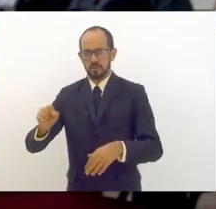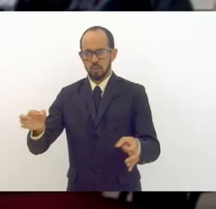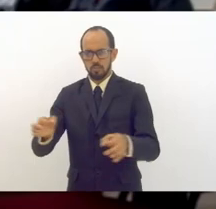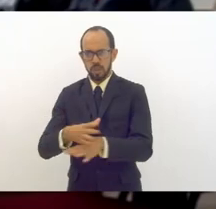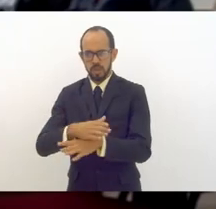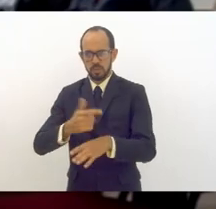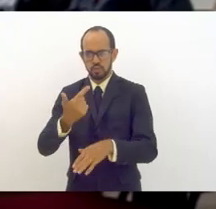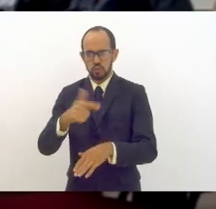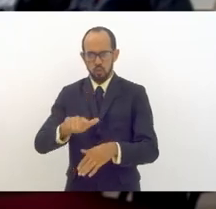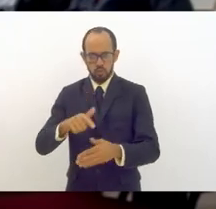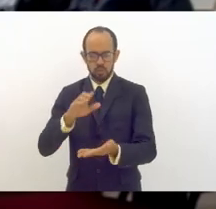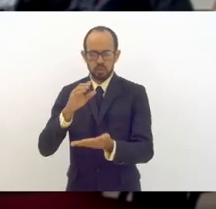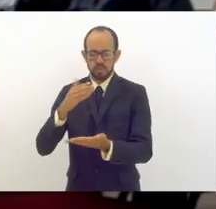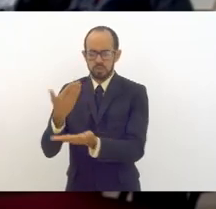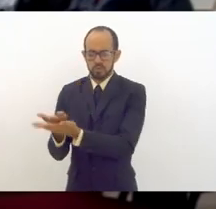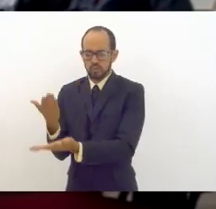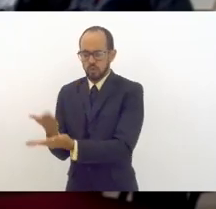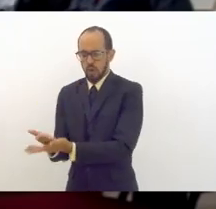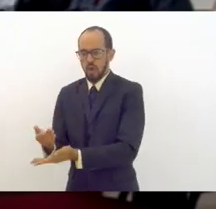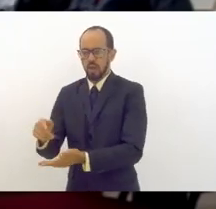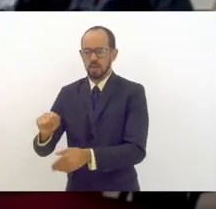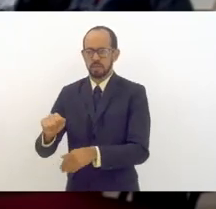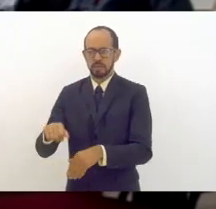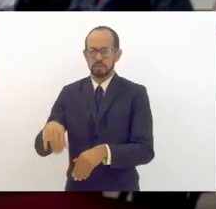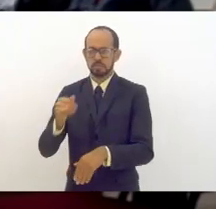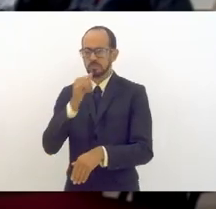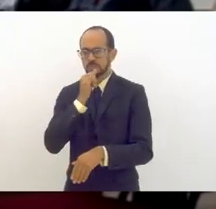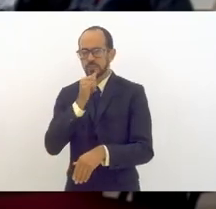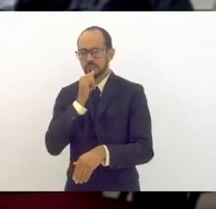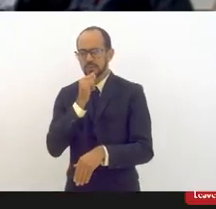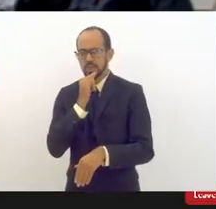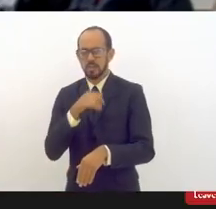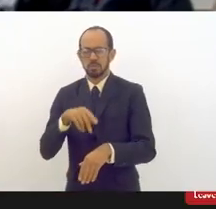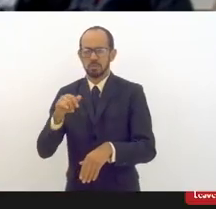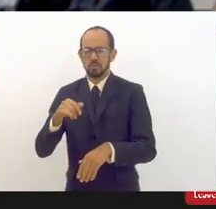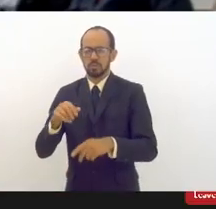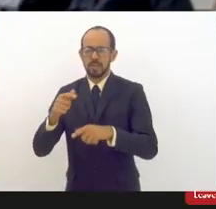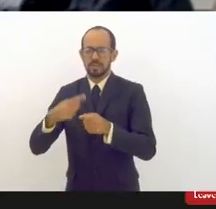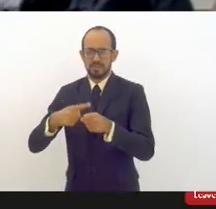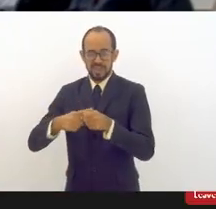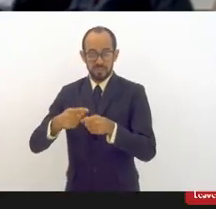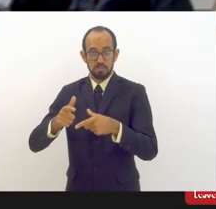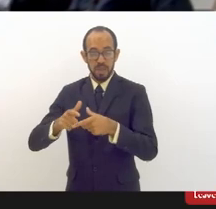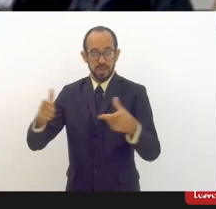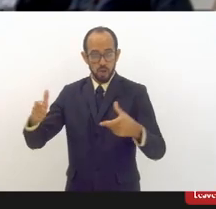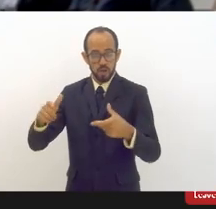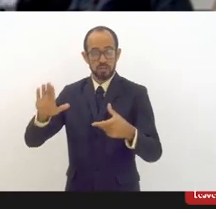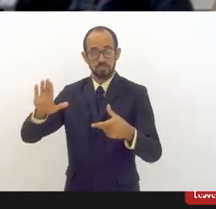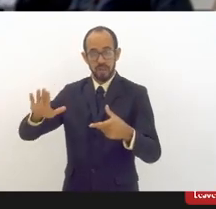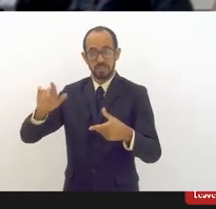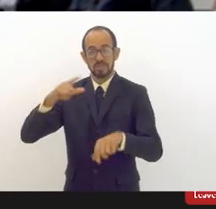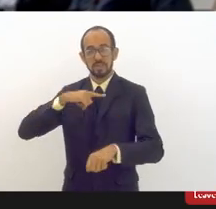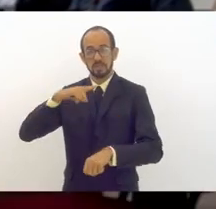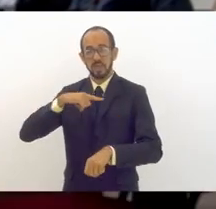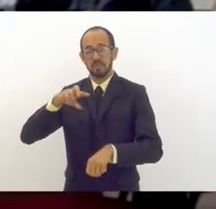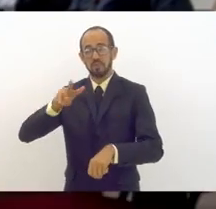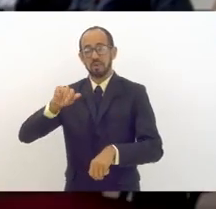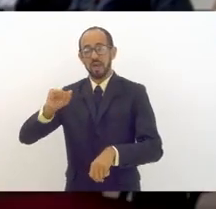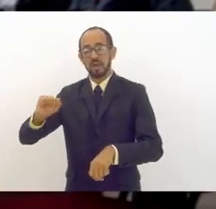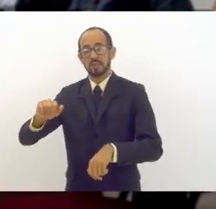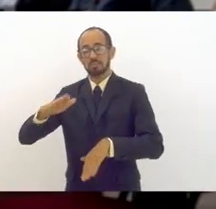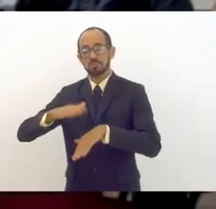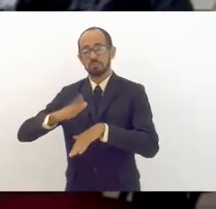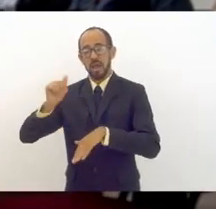outras unidades escolares também de regiões de grande densidade demográfica, mas que têm vagas acima da necessidade